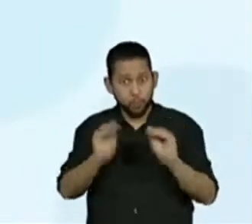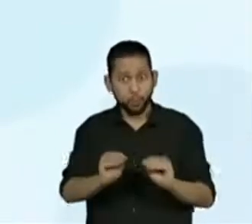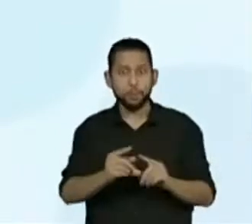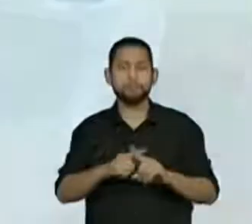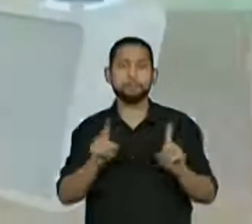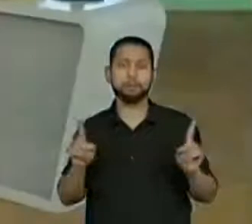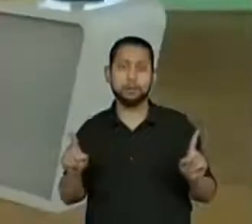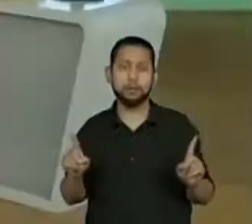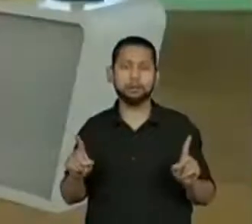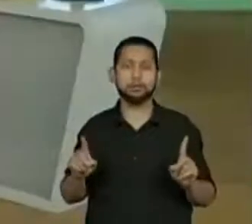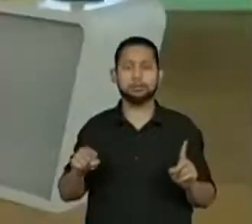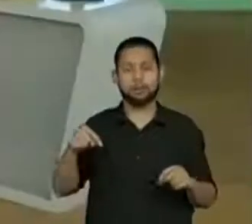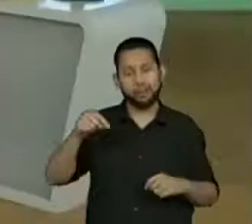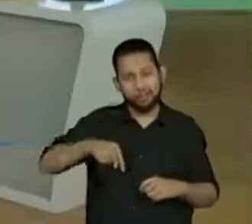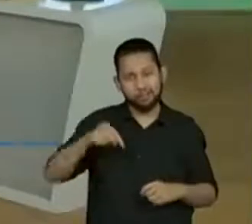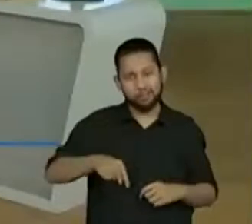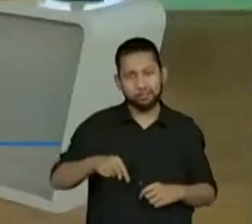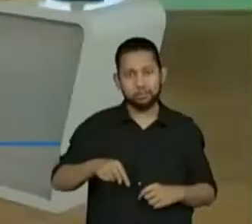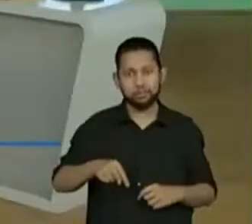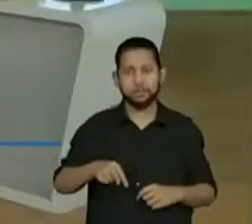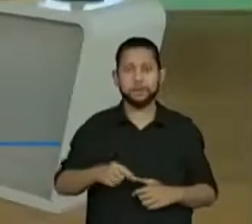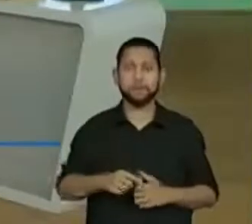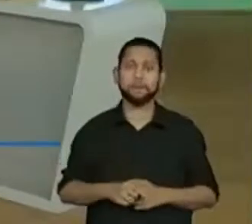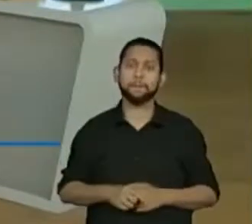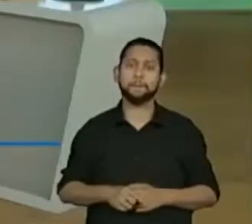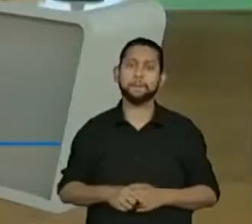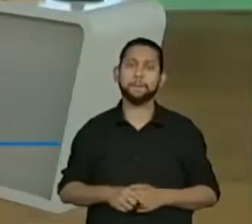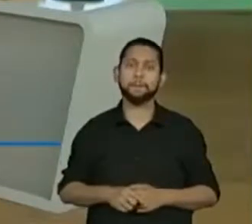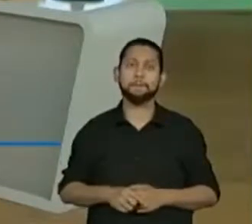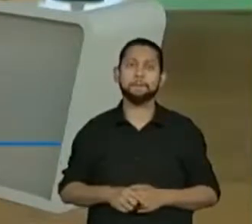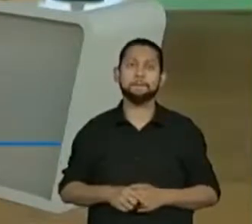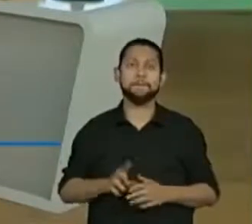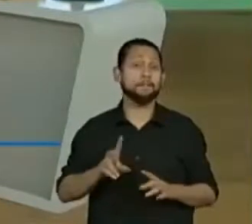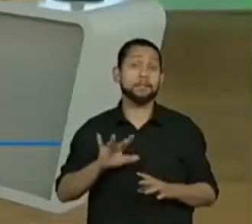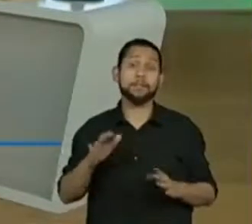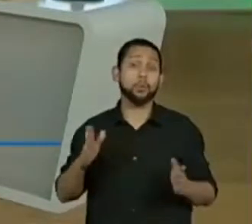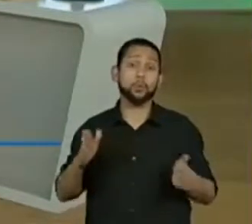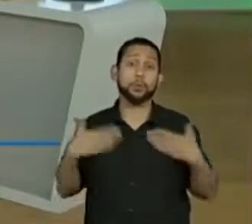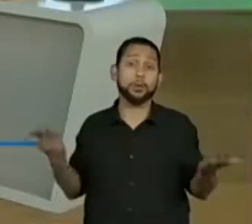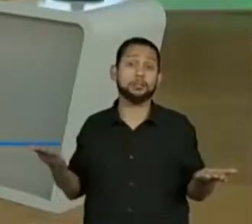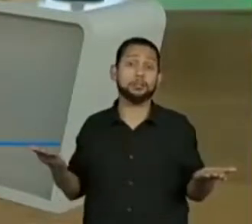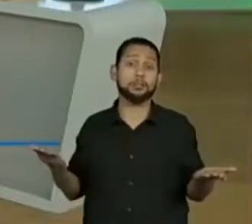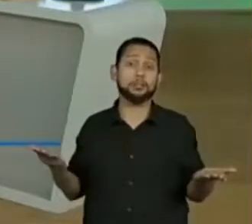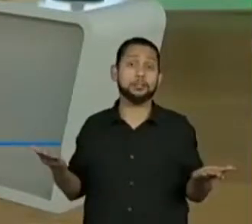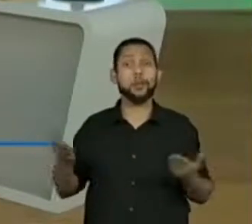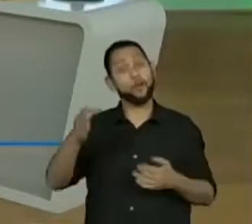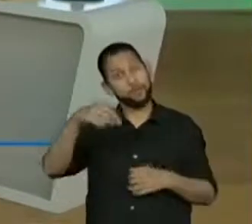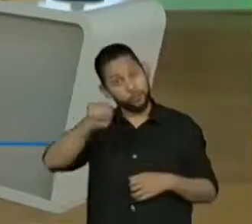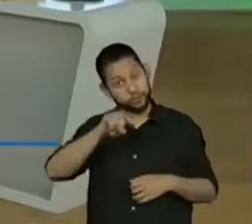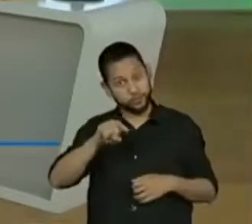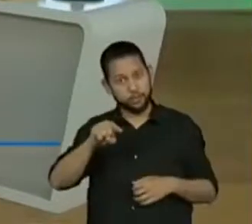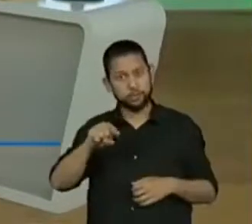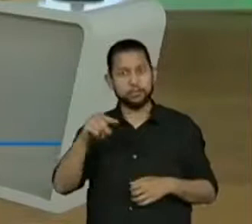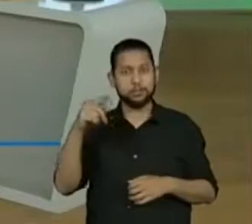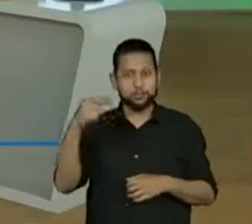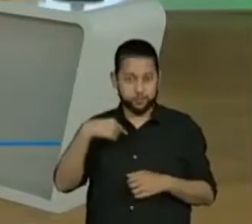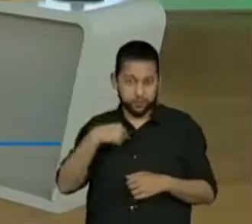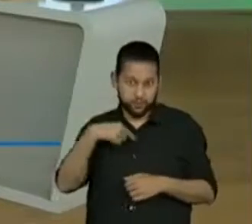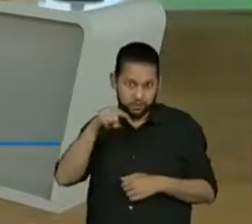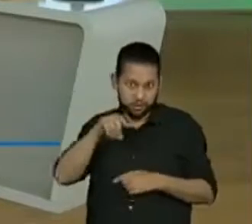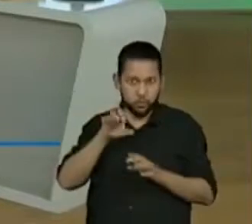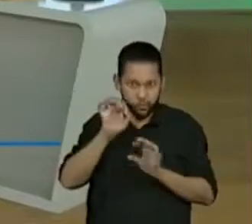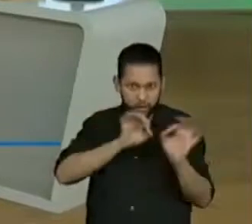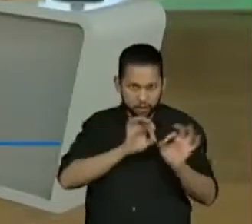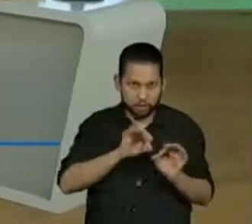mas no nosso caso aqui é ele vai ser surpresa como vocês mesmos Estão organizando